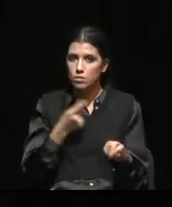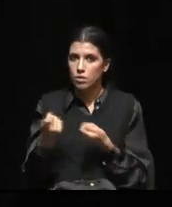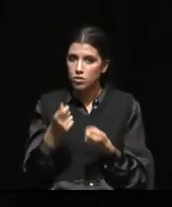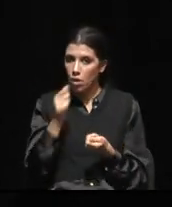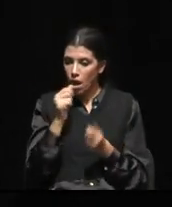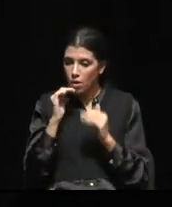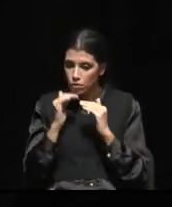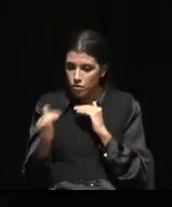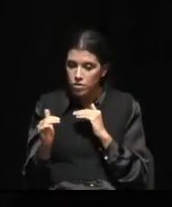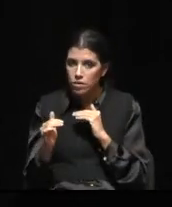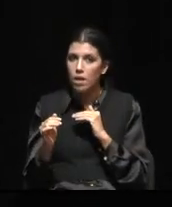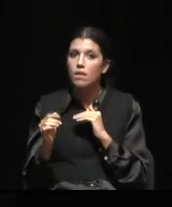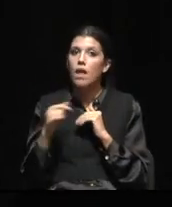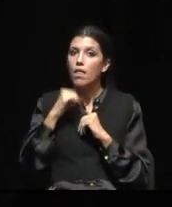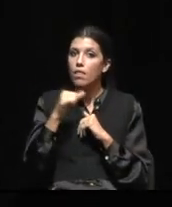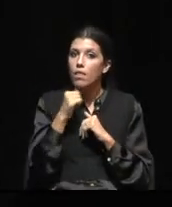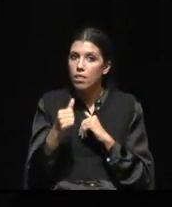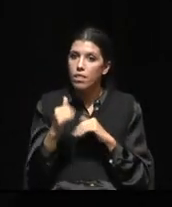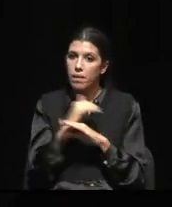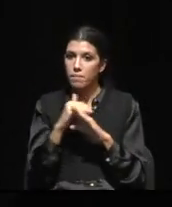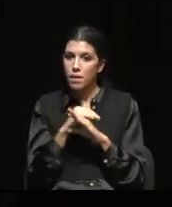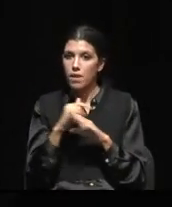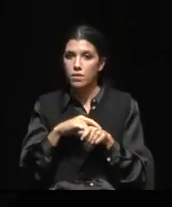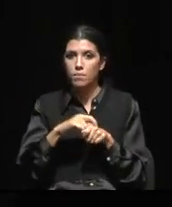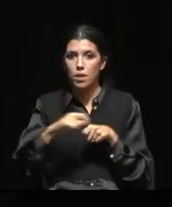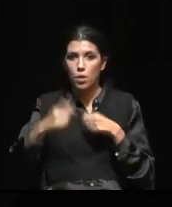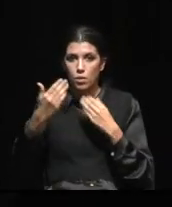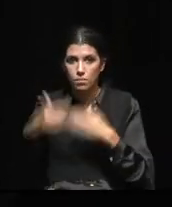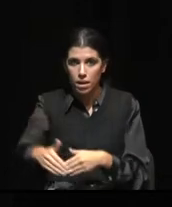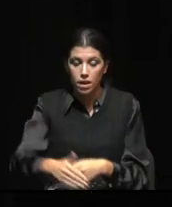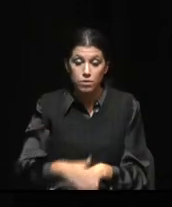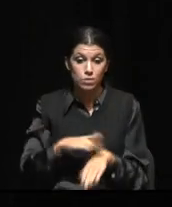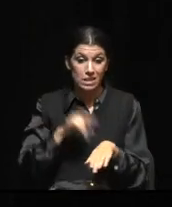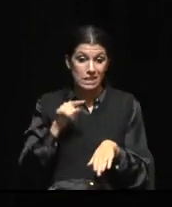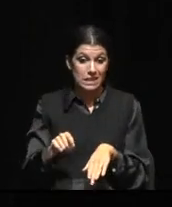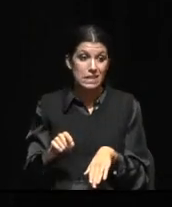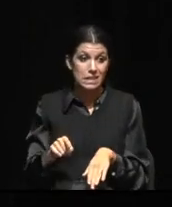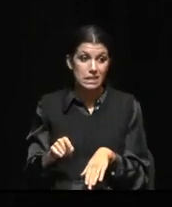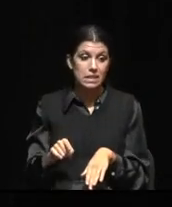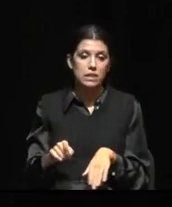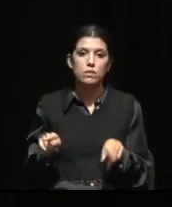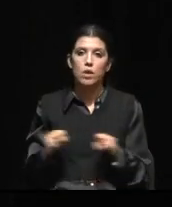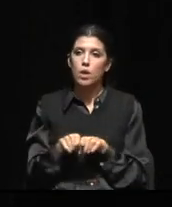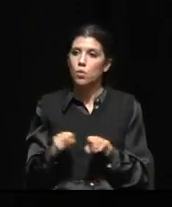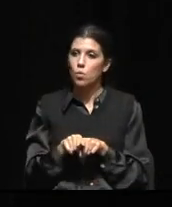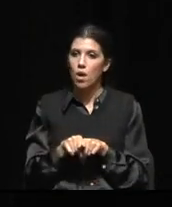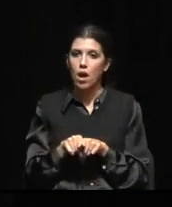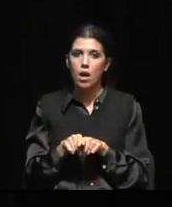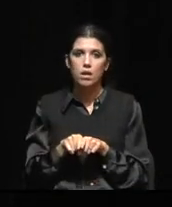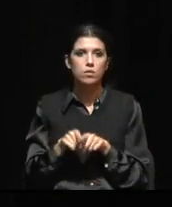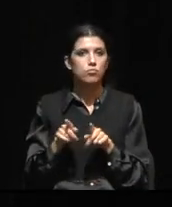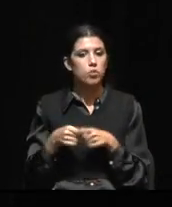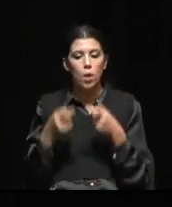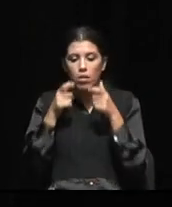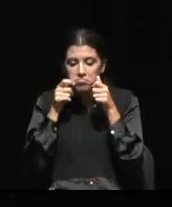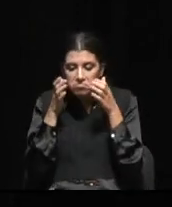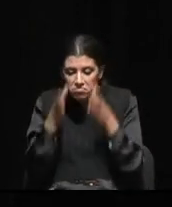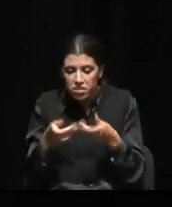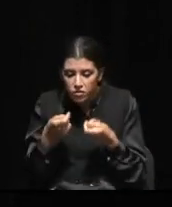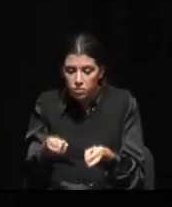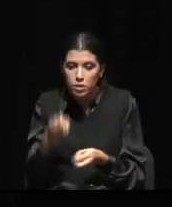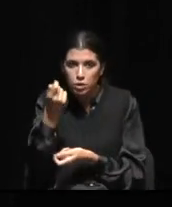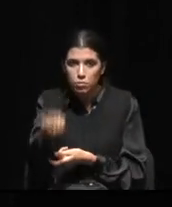sustentável da água são em regra de médio e longo prazo talvez por isso nunca tenham sido aposta não